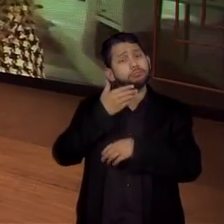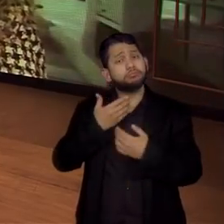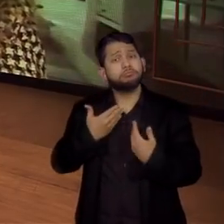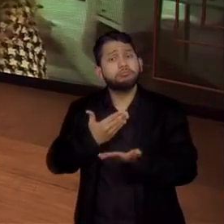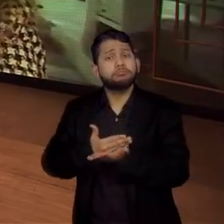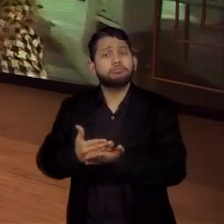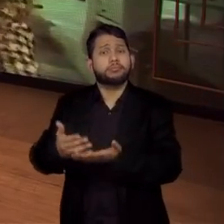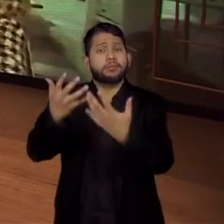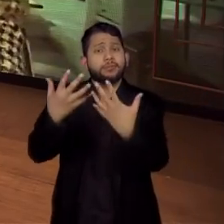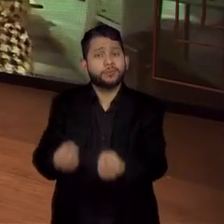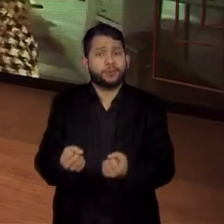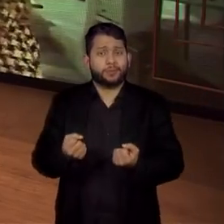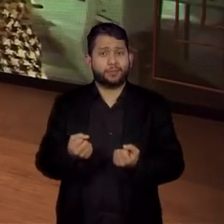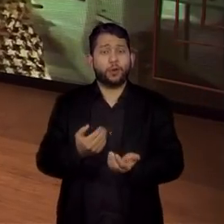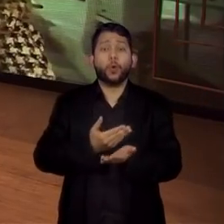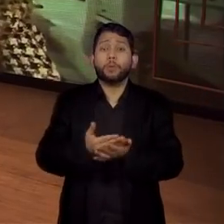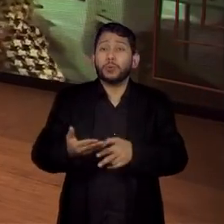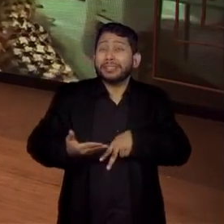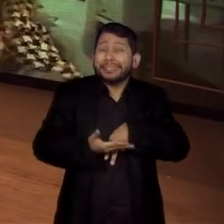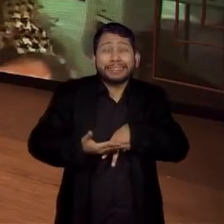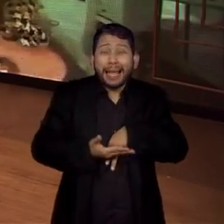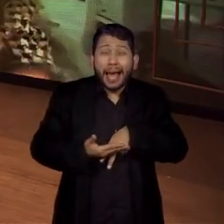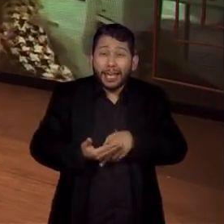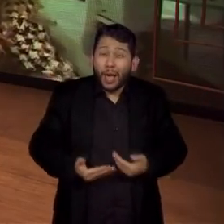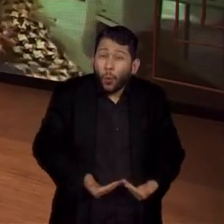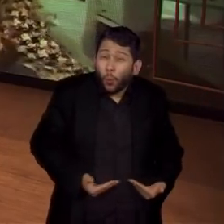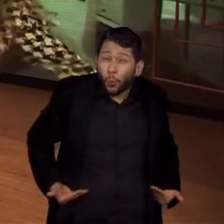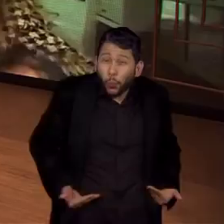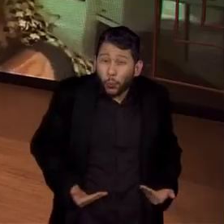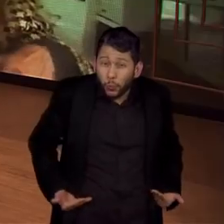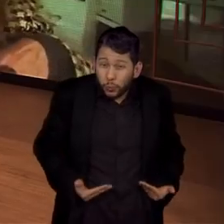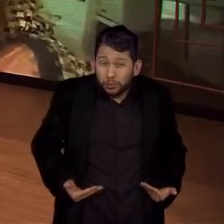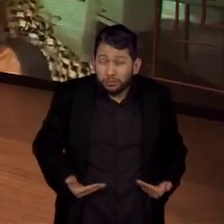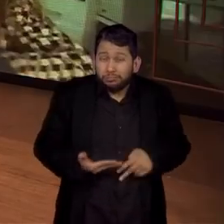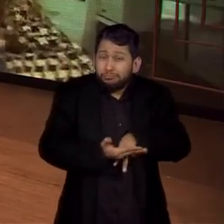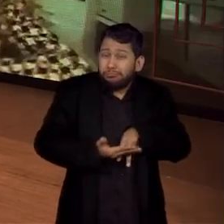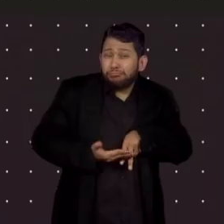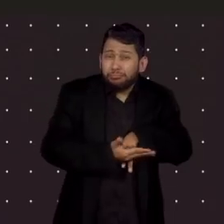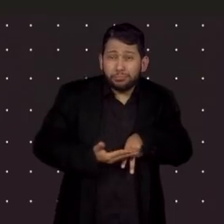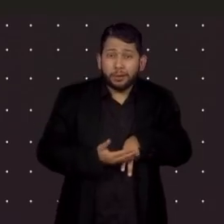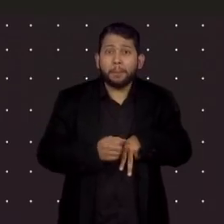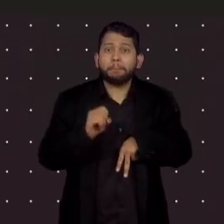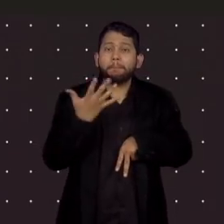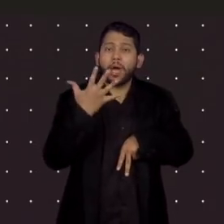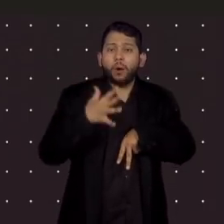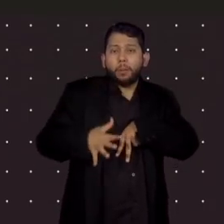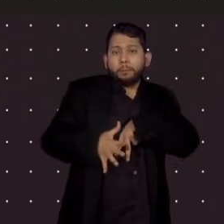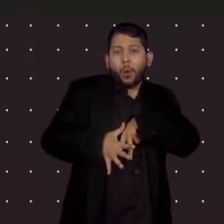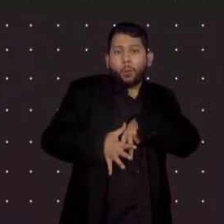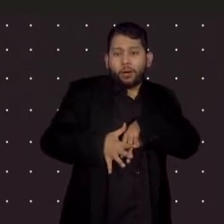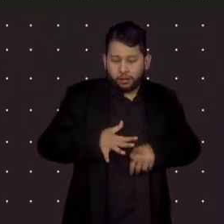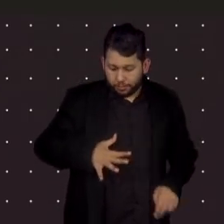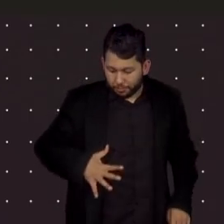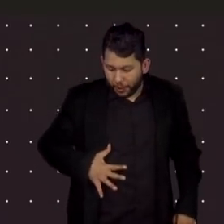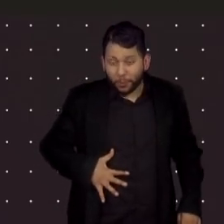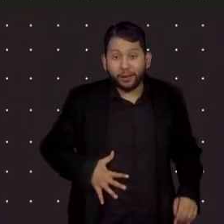nós começamos a fazer as saias muito curtas, um palmo abaixo do pubis,